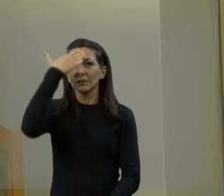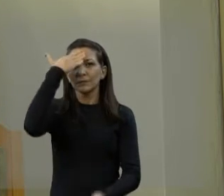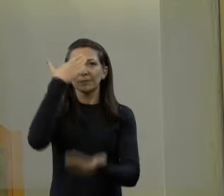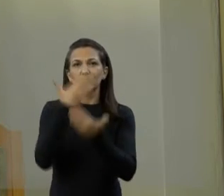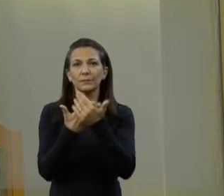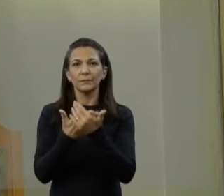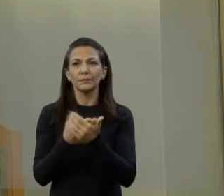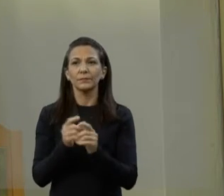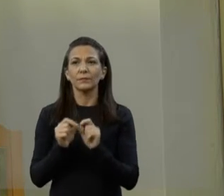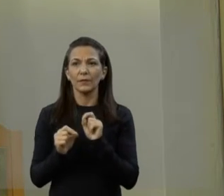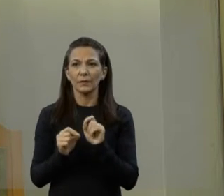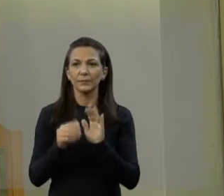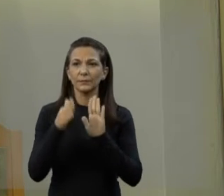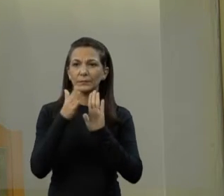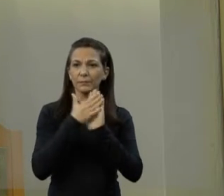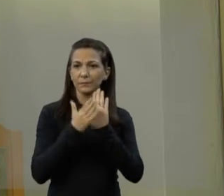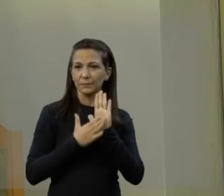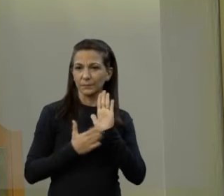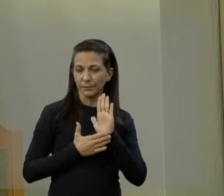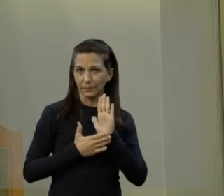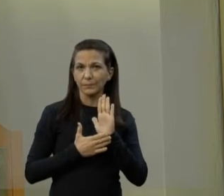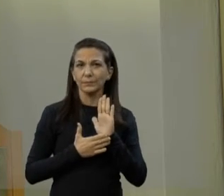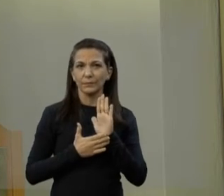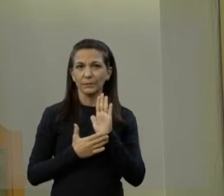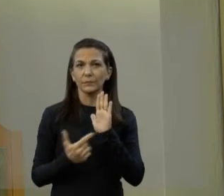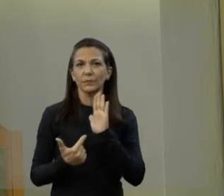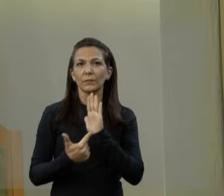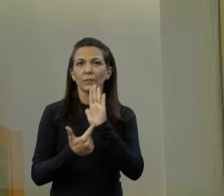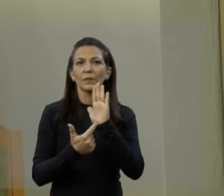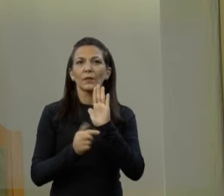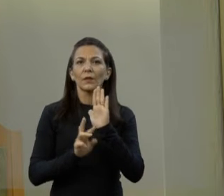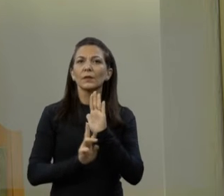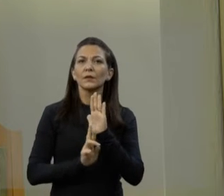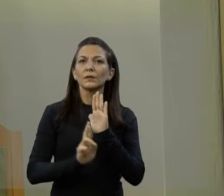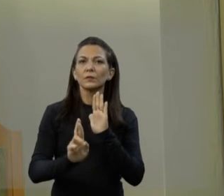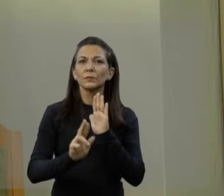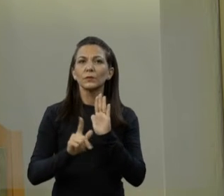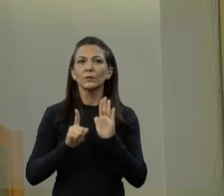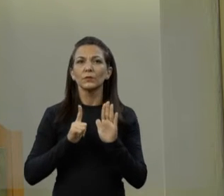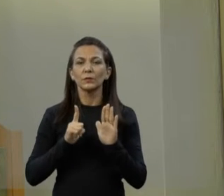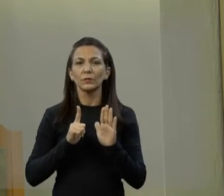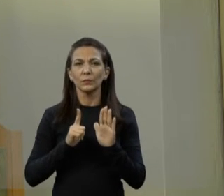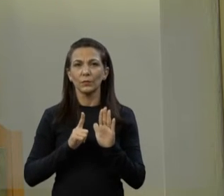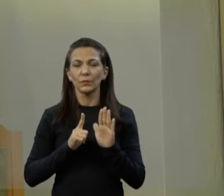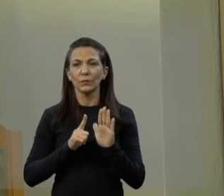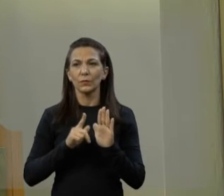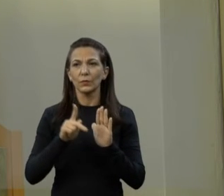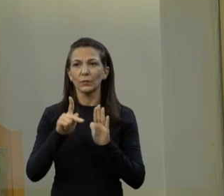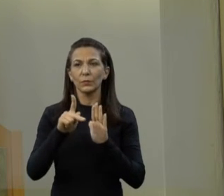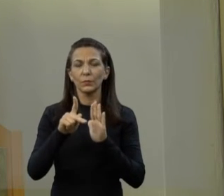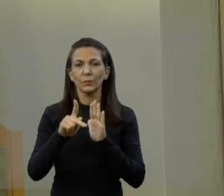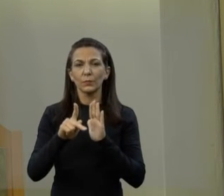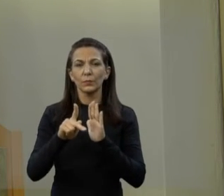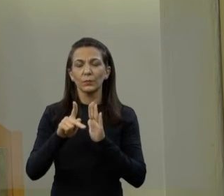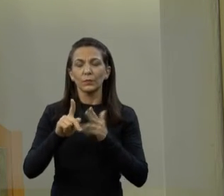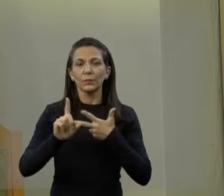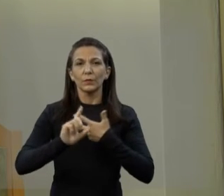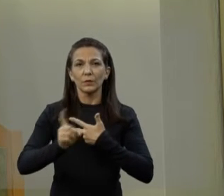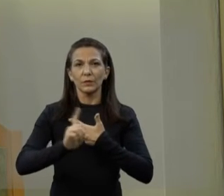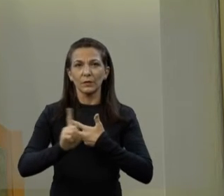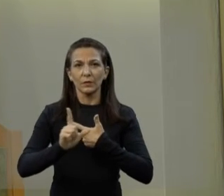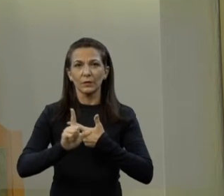esse plano é a resposta que tanto poder executivo tanto quanto por o ativo precisa